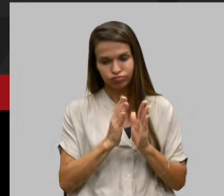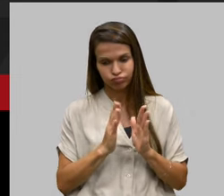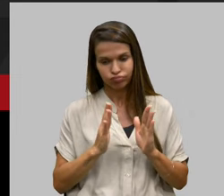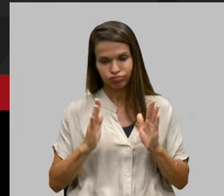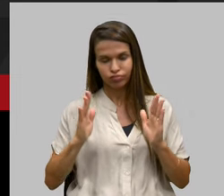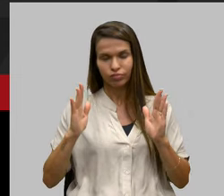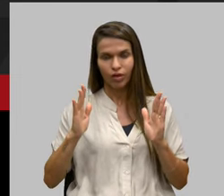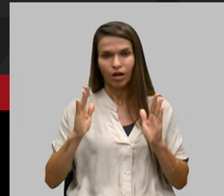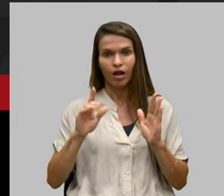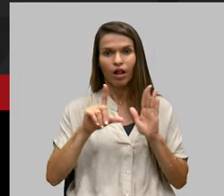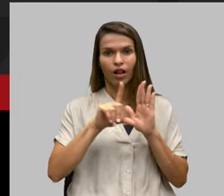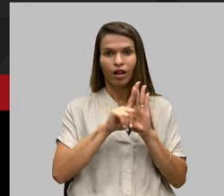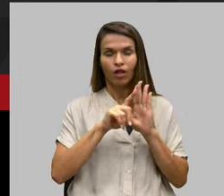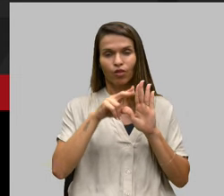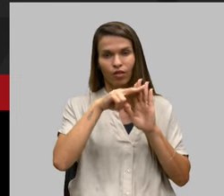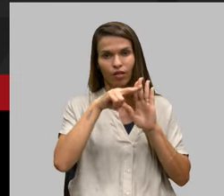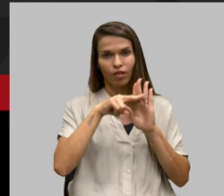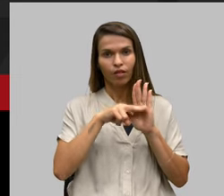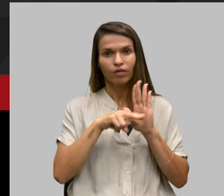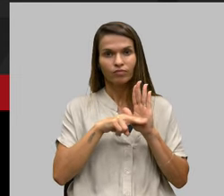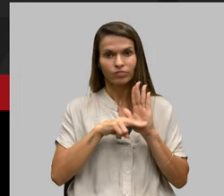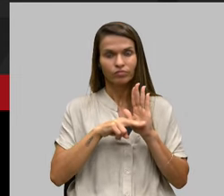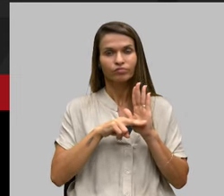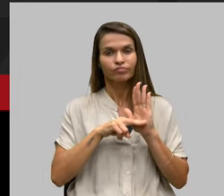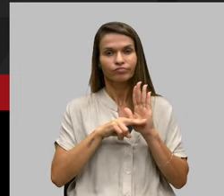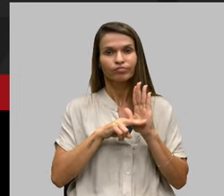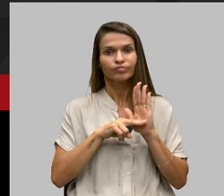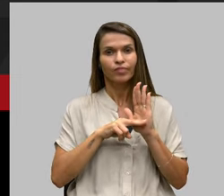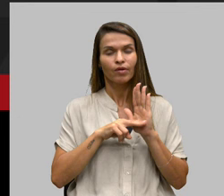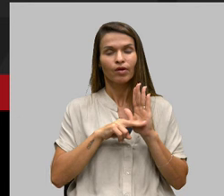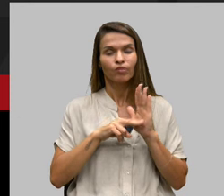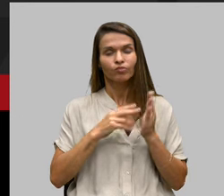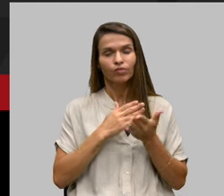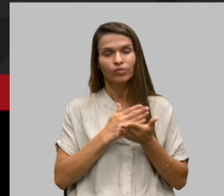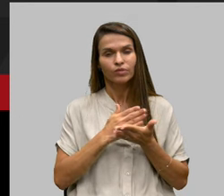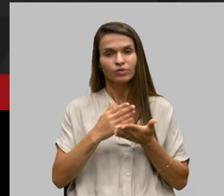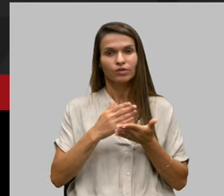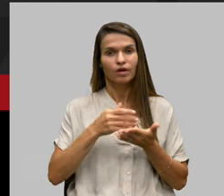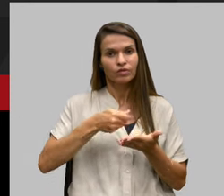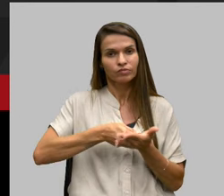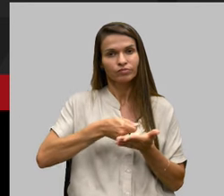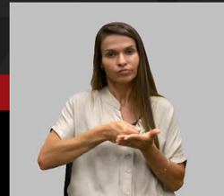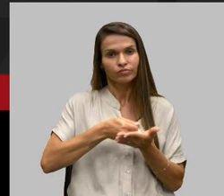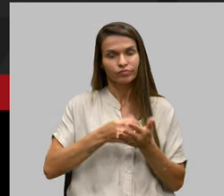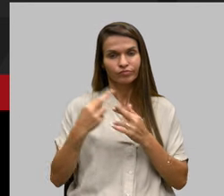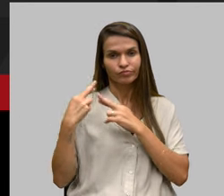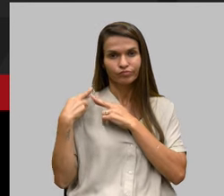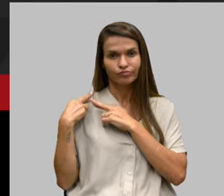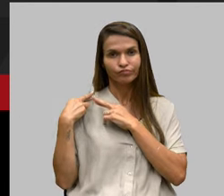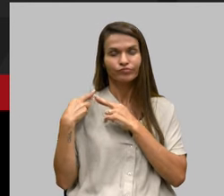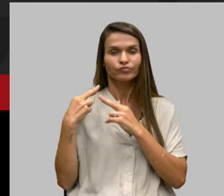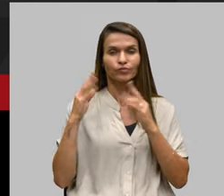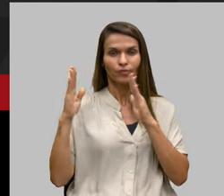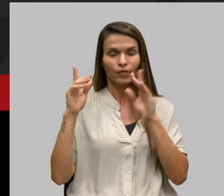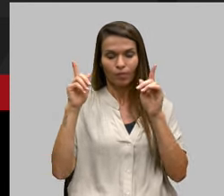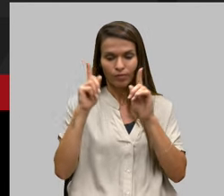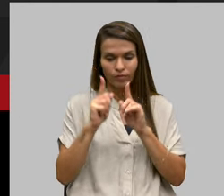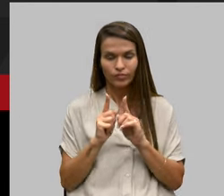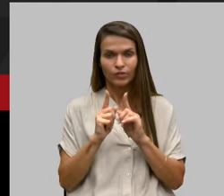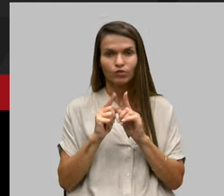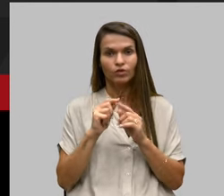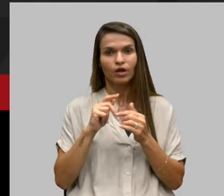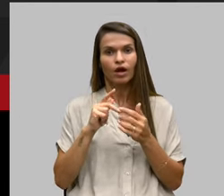legislação os normativos também evoluíram para começar a exigir uma responsabilidade previdenciária em mais curto prazo do que deixar isso